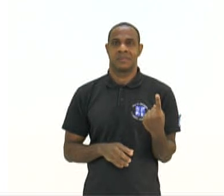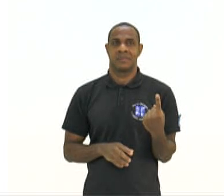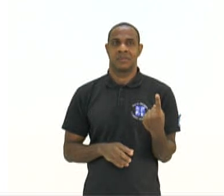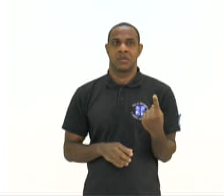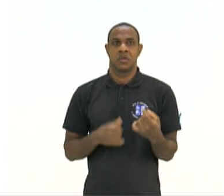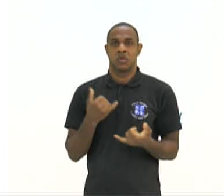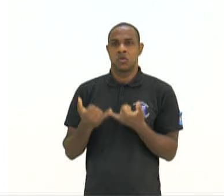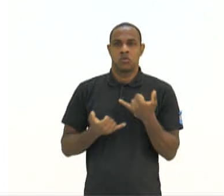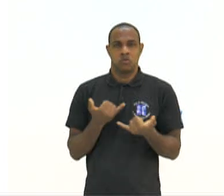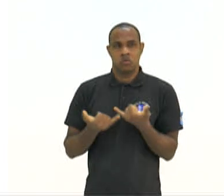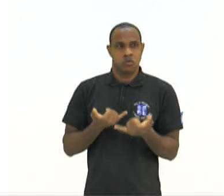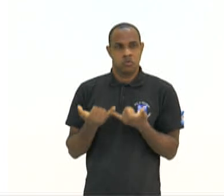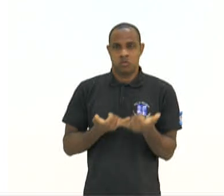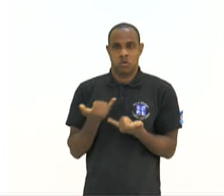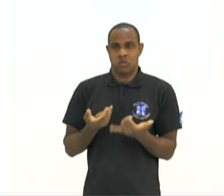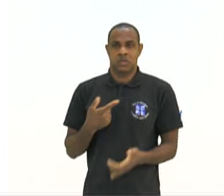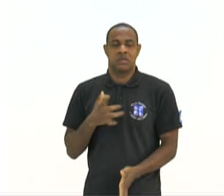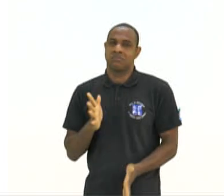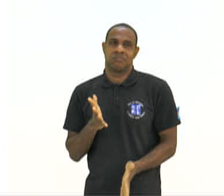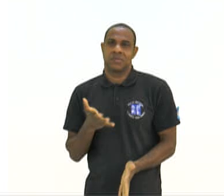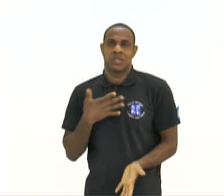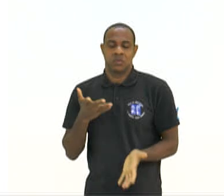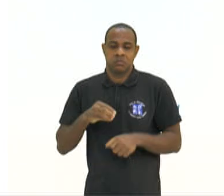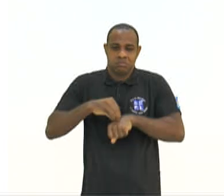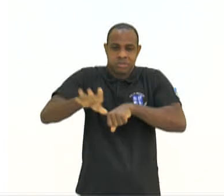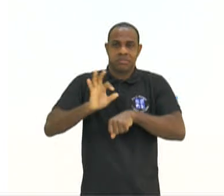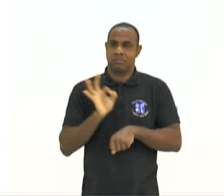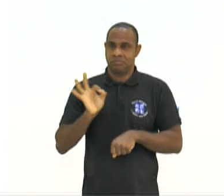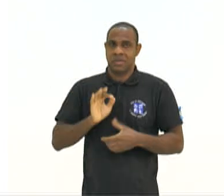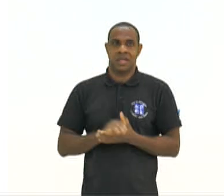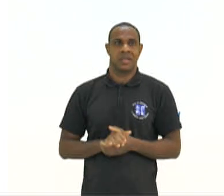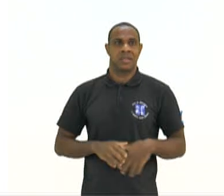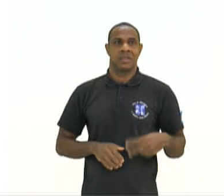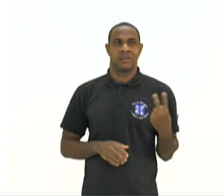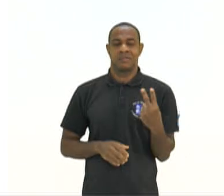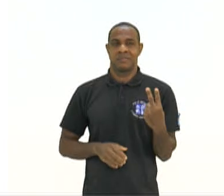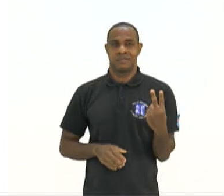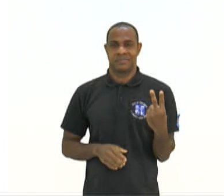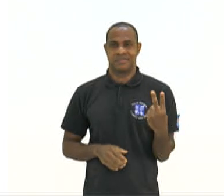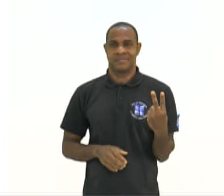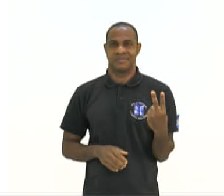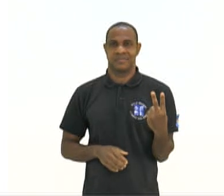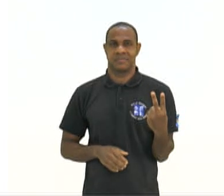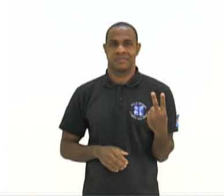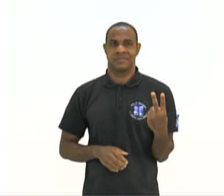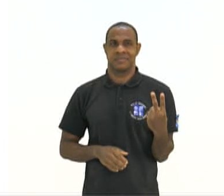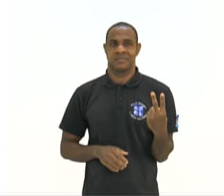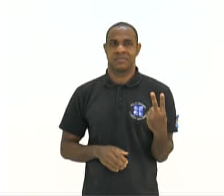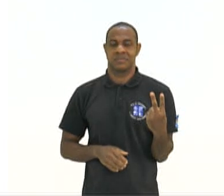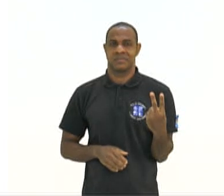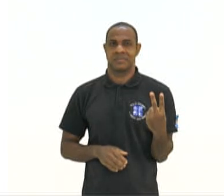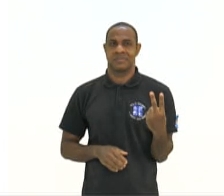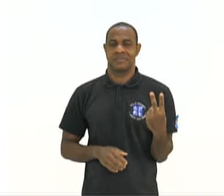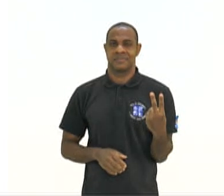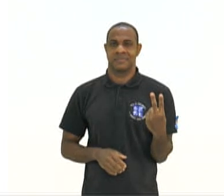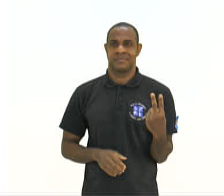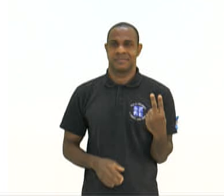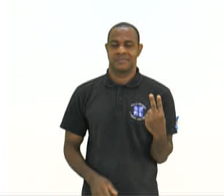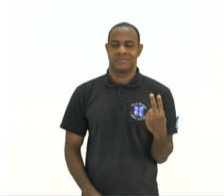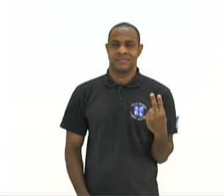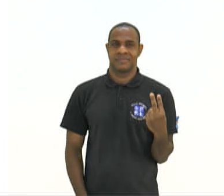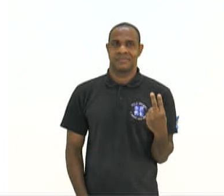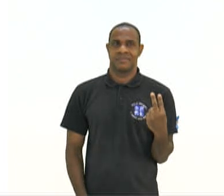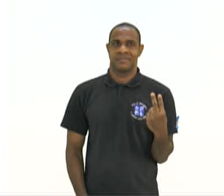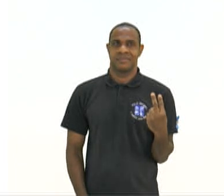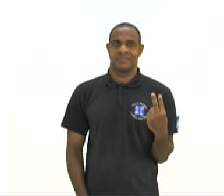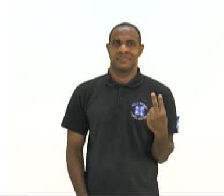jogo frustrante que eu não recomendo. B. Bank jobs challenging, fast-paced running games that easy to pick